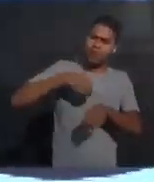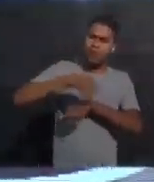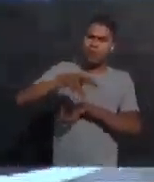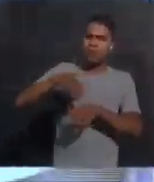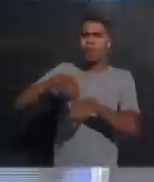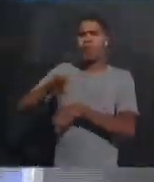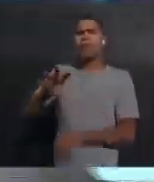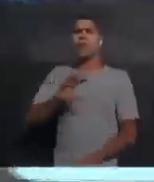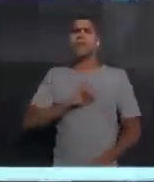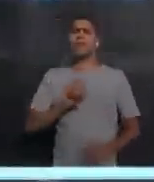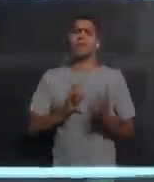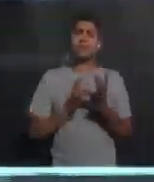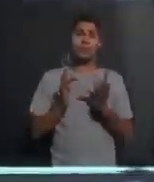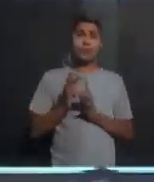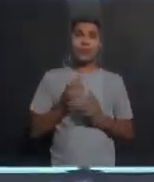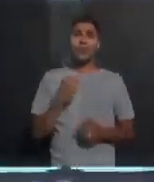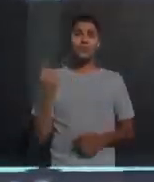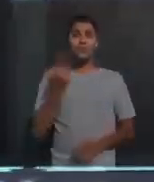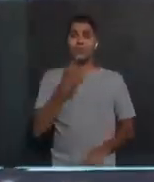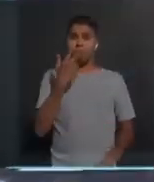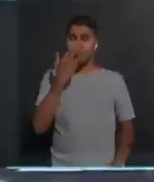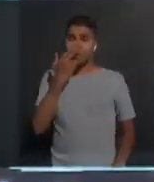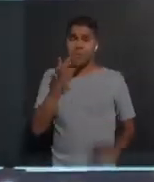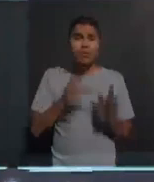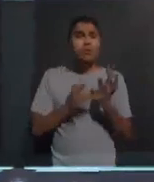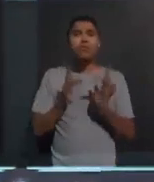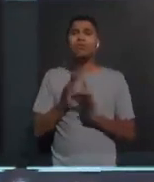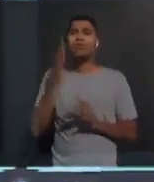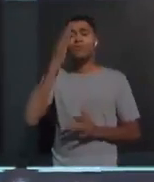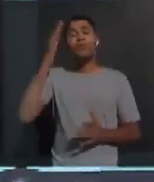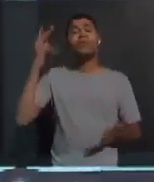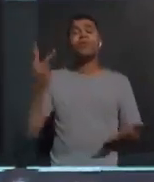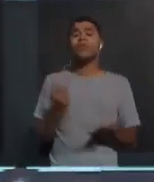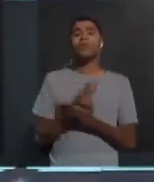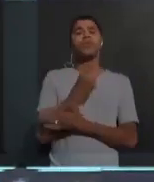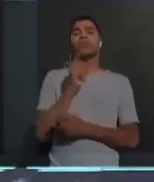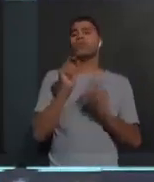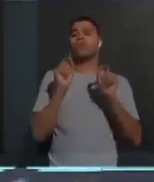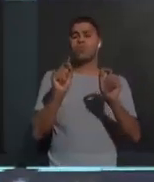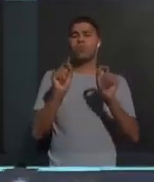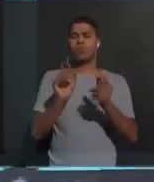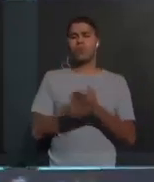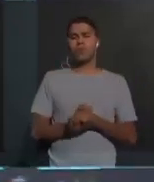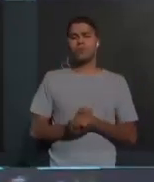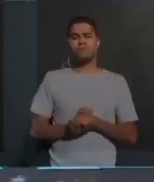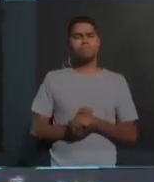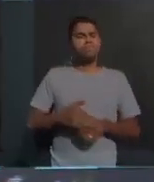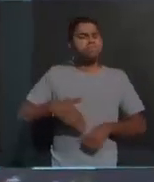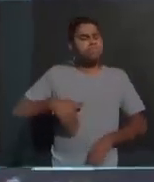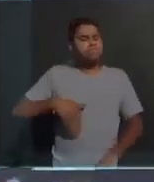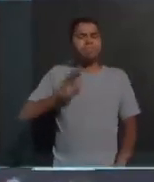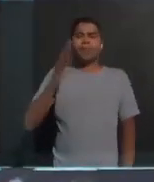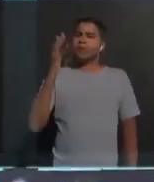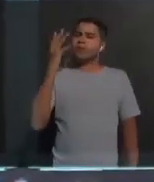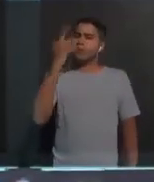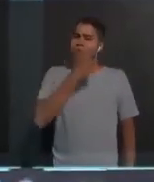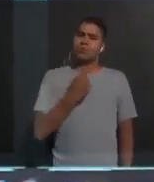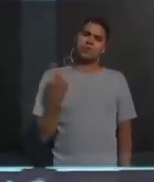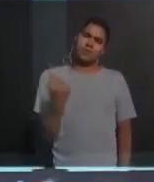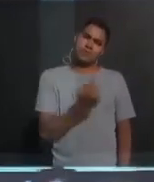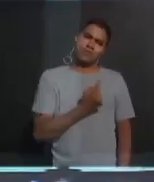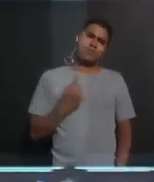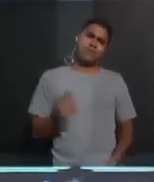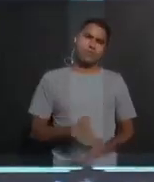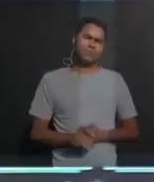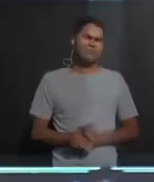quanto mais nós nos parecemos com eles o que vai acontecer mais lindos nós vamos ficar